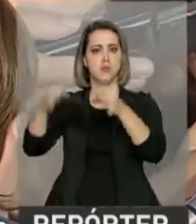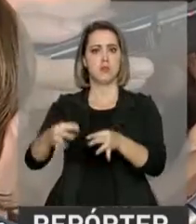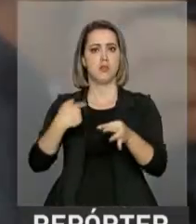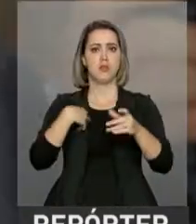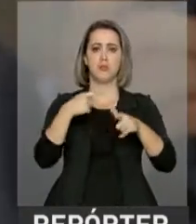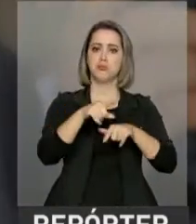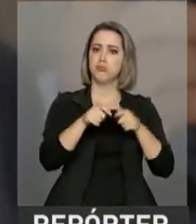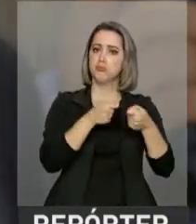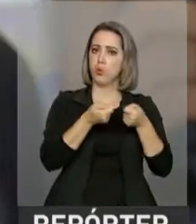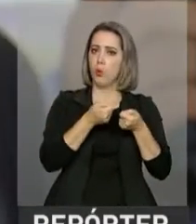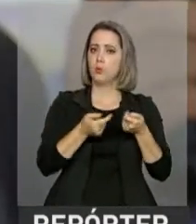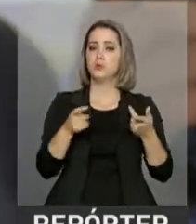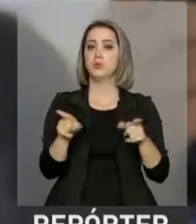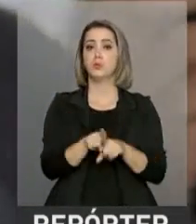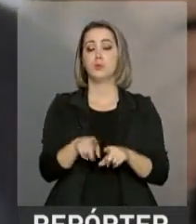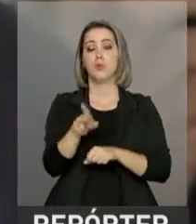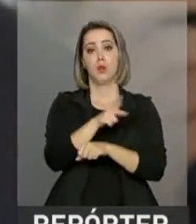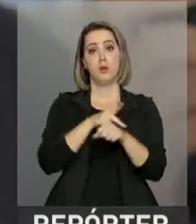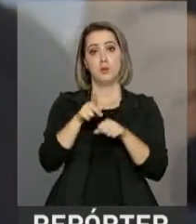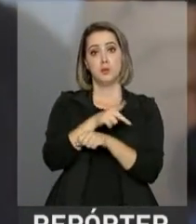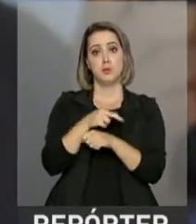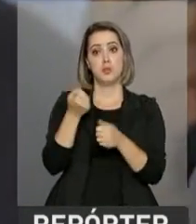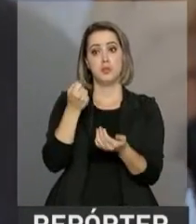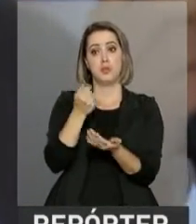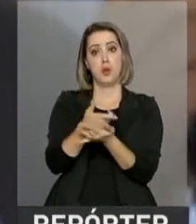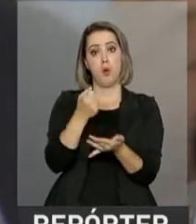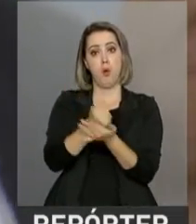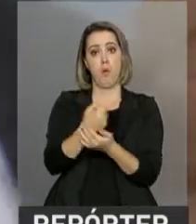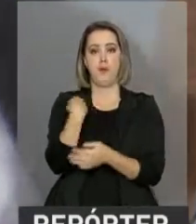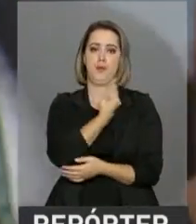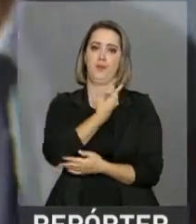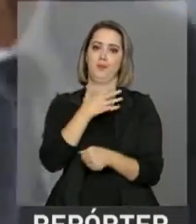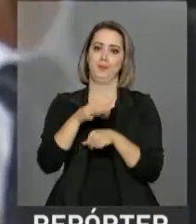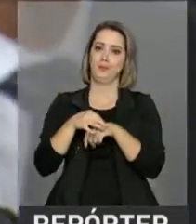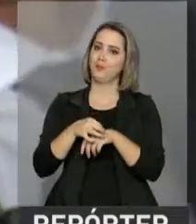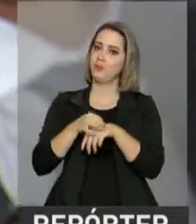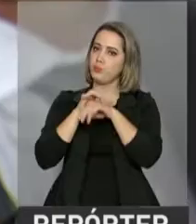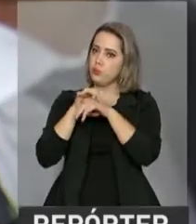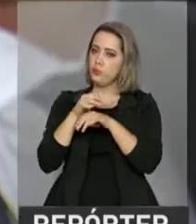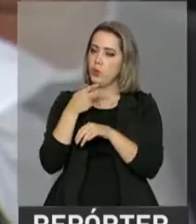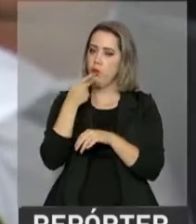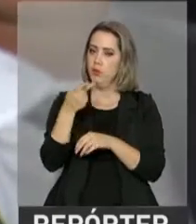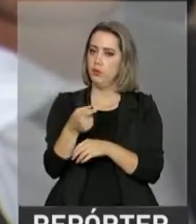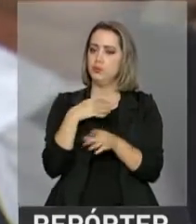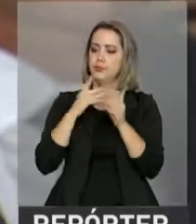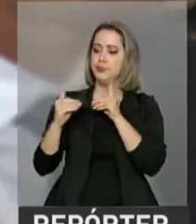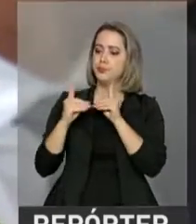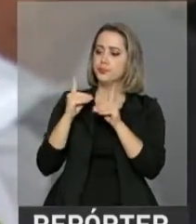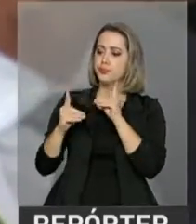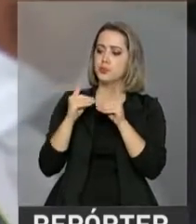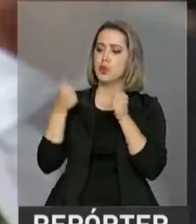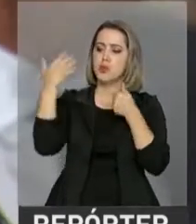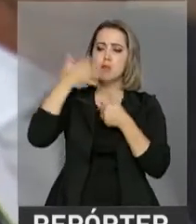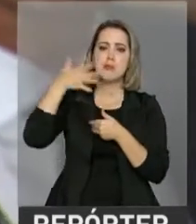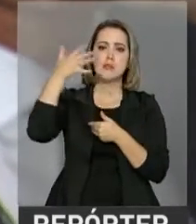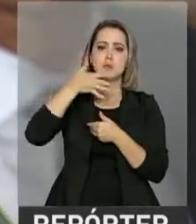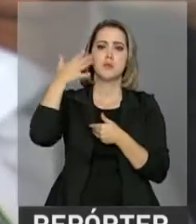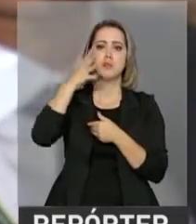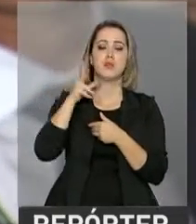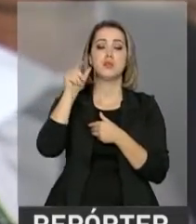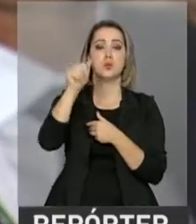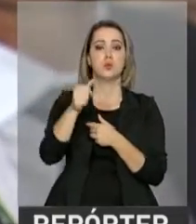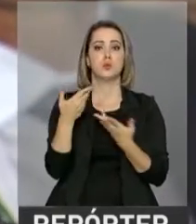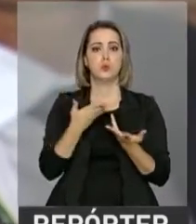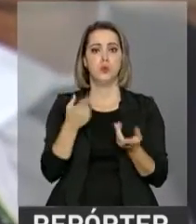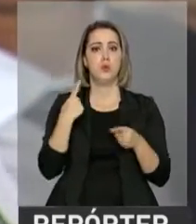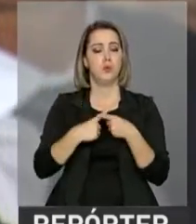daqui para frente. Em relação aos países que compram a carne nacional, Blairo Maggi afirmou que vai manter um diálogo para o esclarecimento dos fatos,